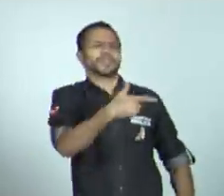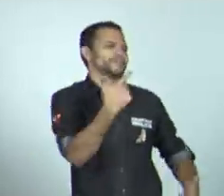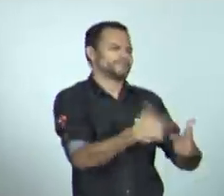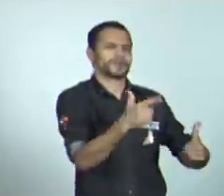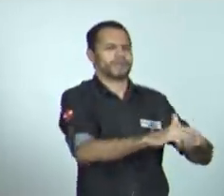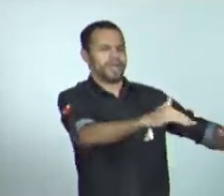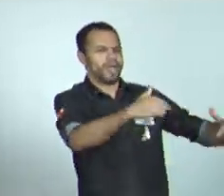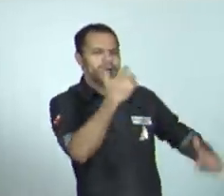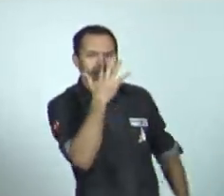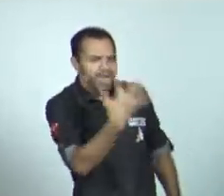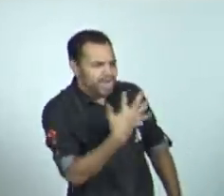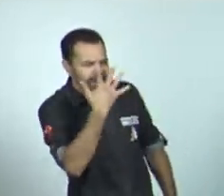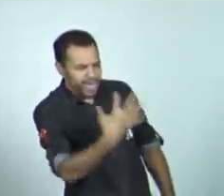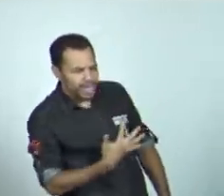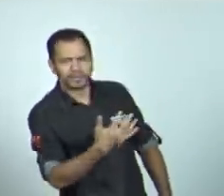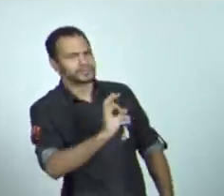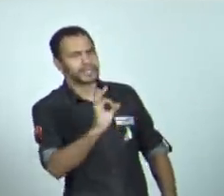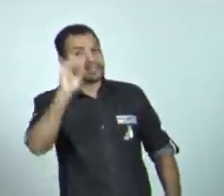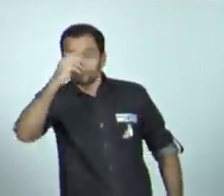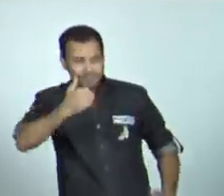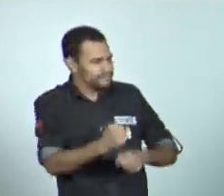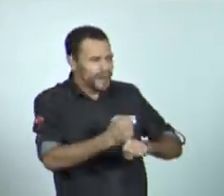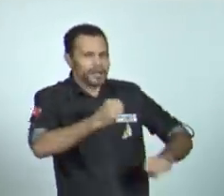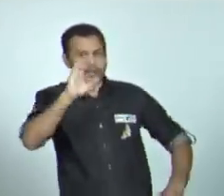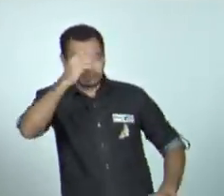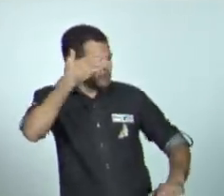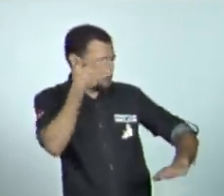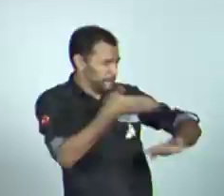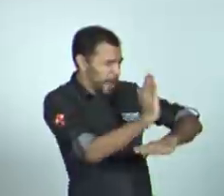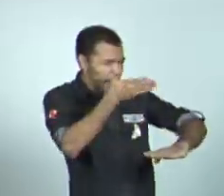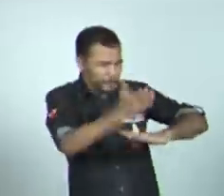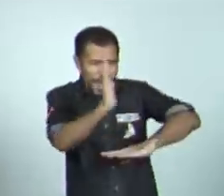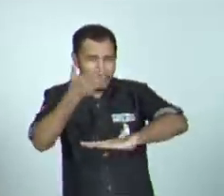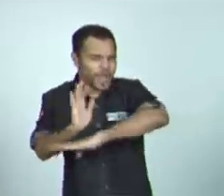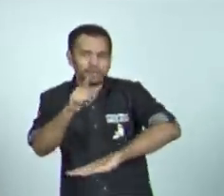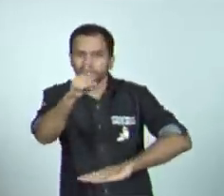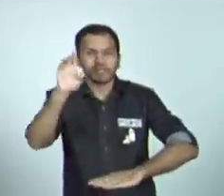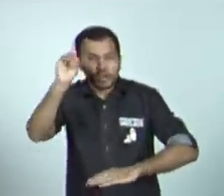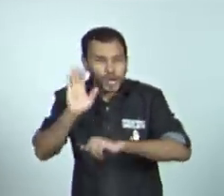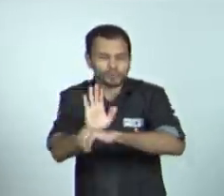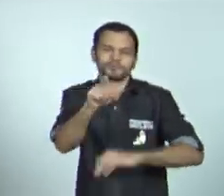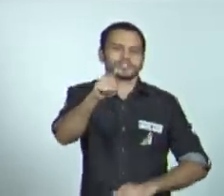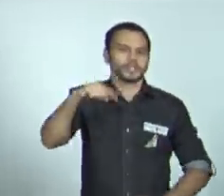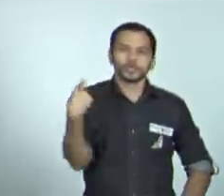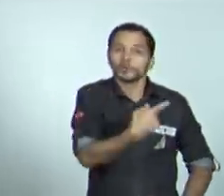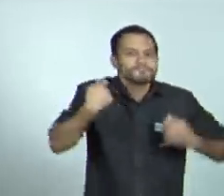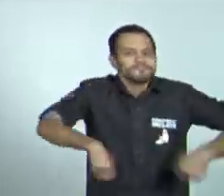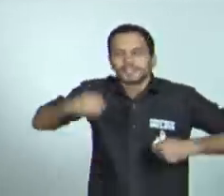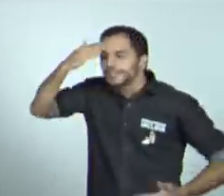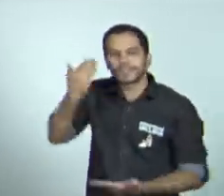comentar uma ameaça para mim mesmo por descuidar de mim mesmo vou criar no melhor de deus para minha vida e para sua vida